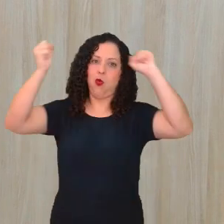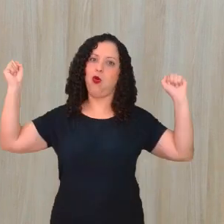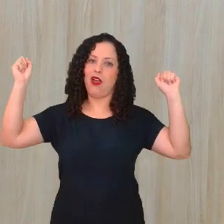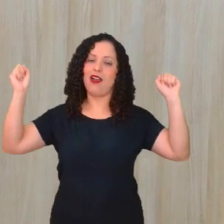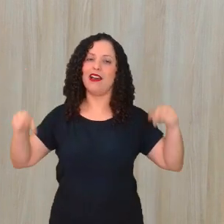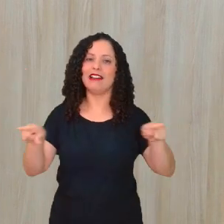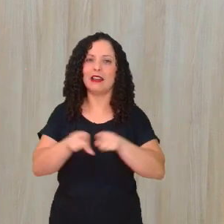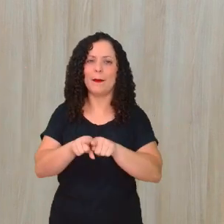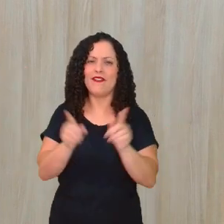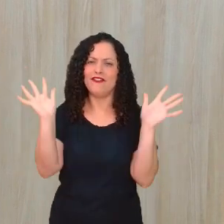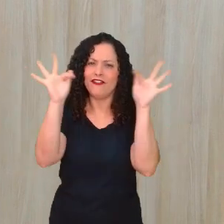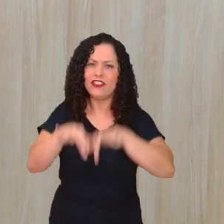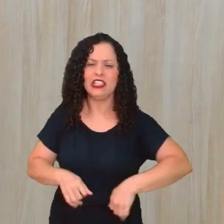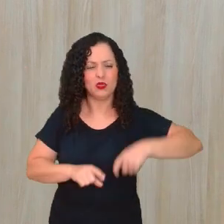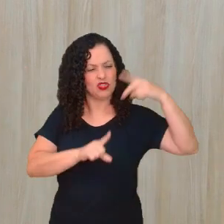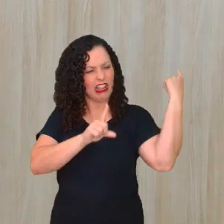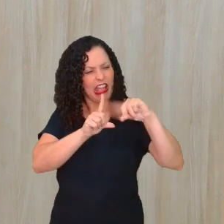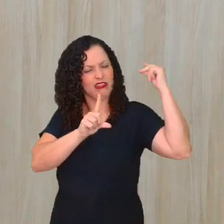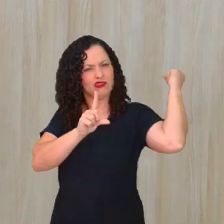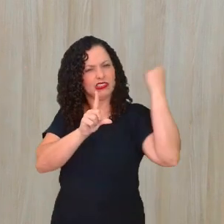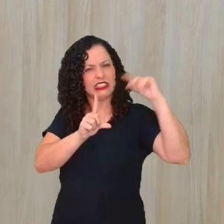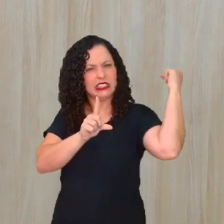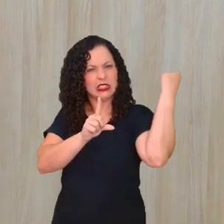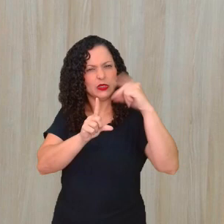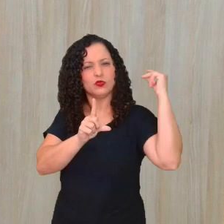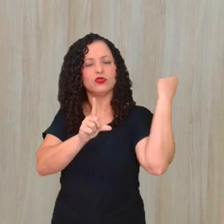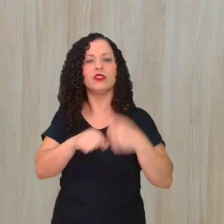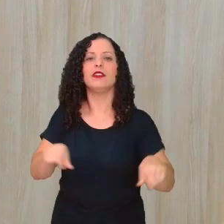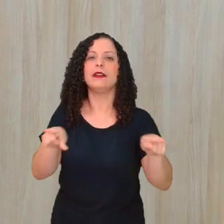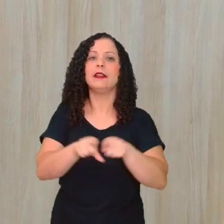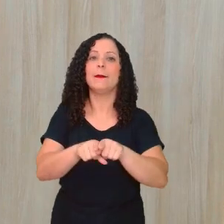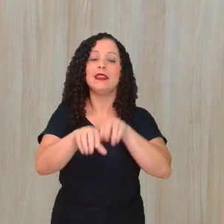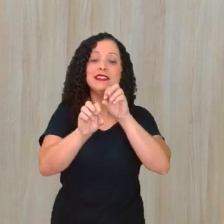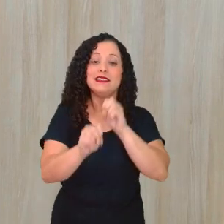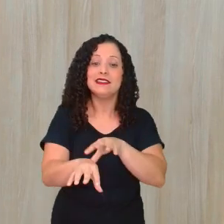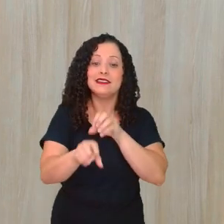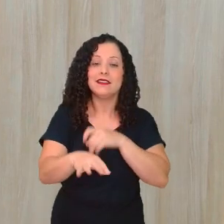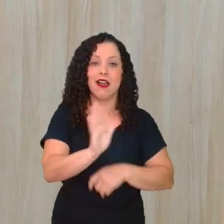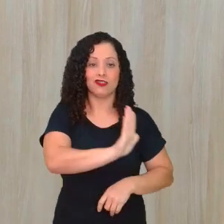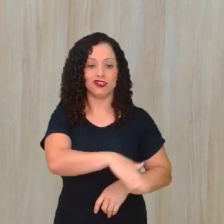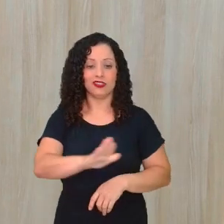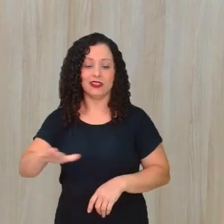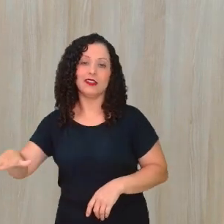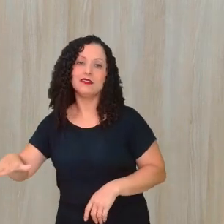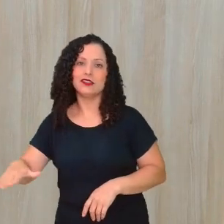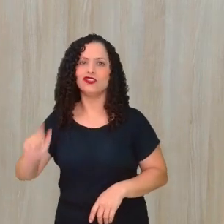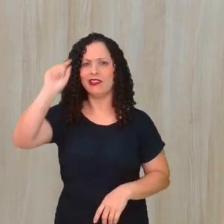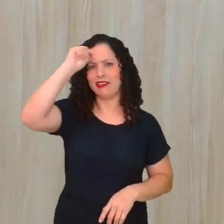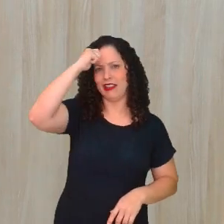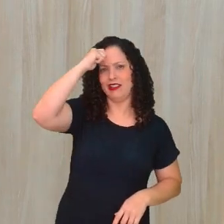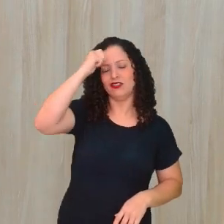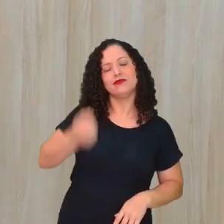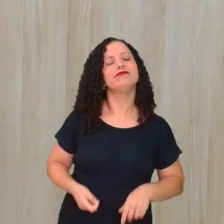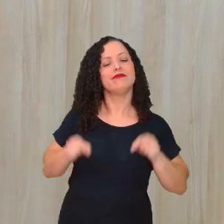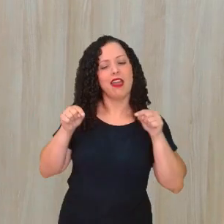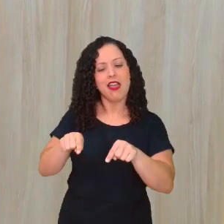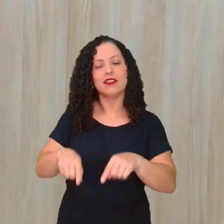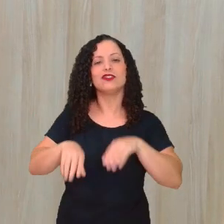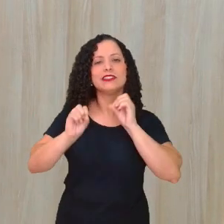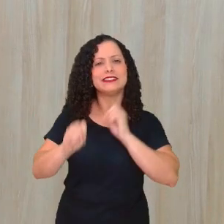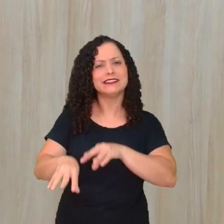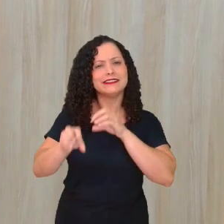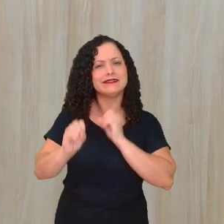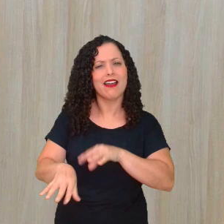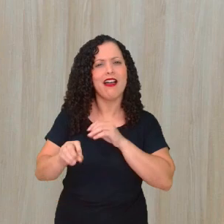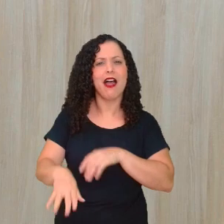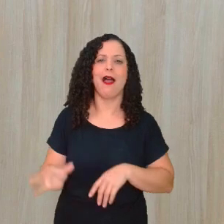físicos tão intensos e tudo mais, de alfabetizar também as crianças negras, também era um dos